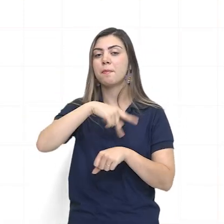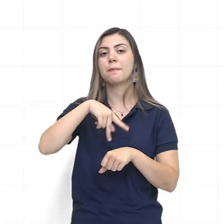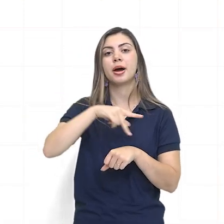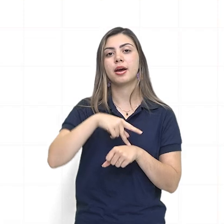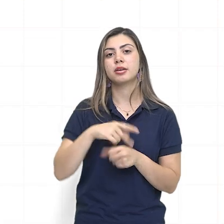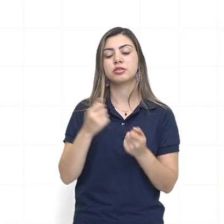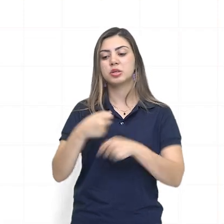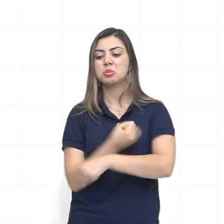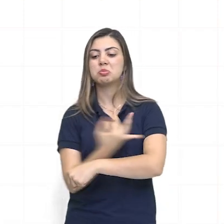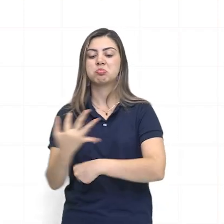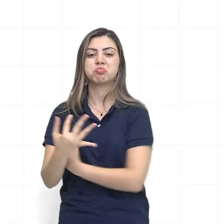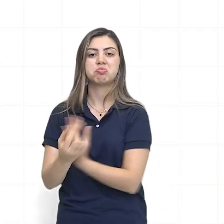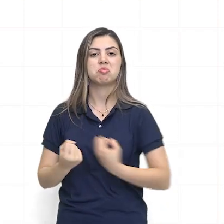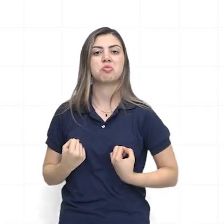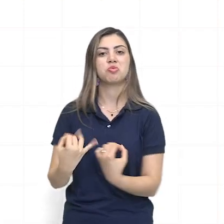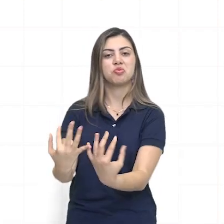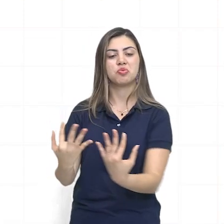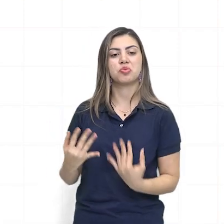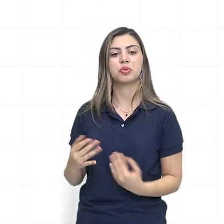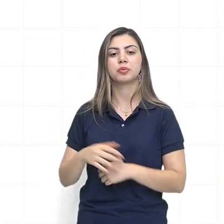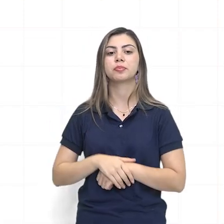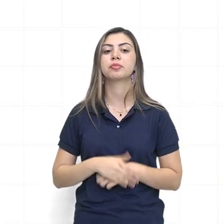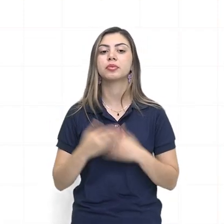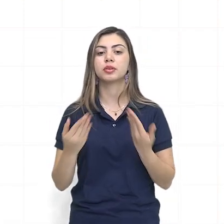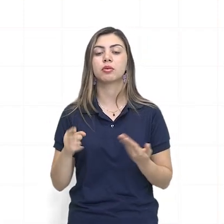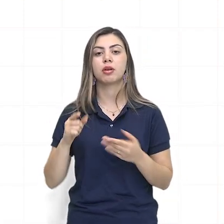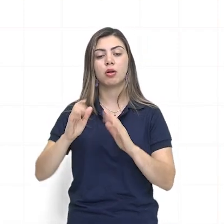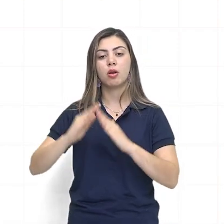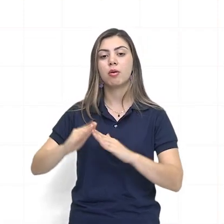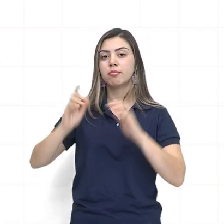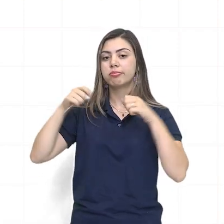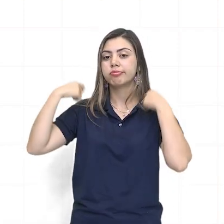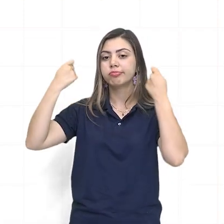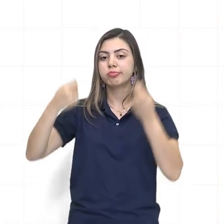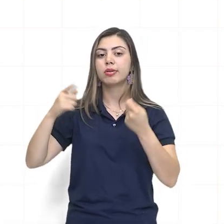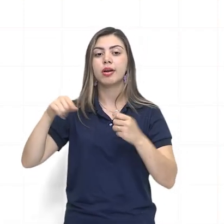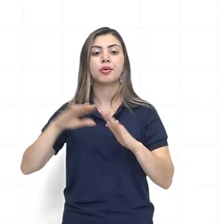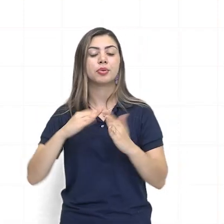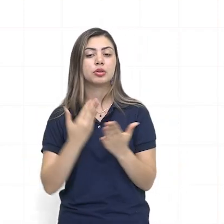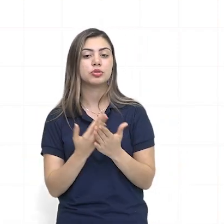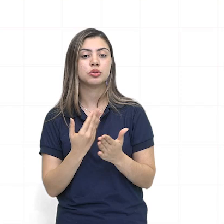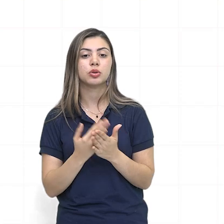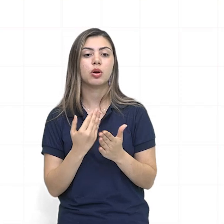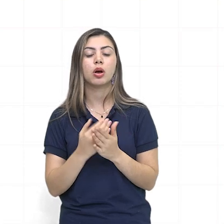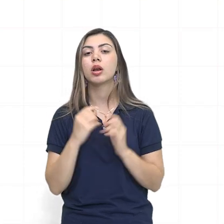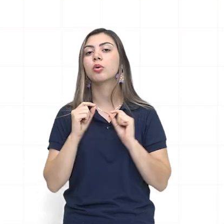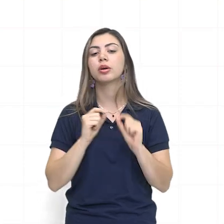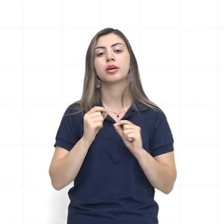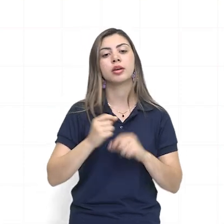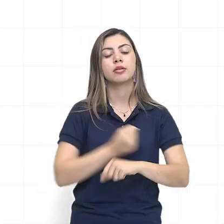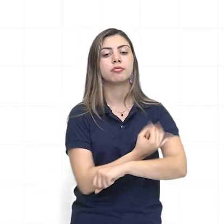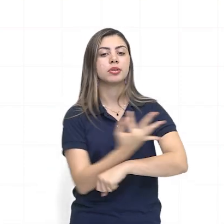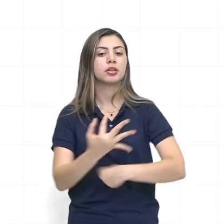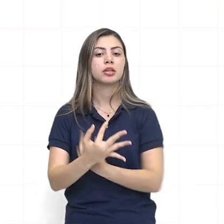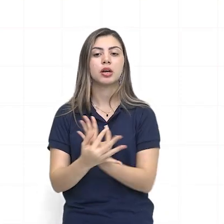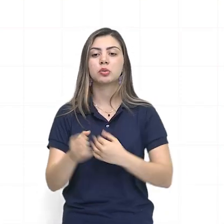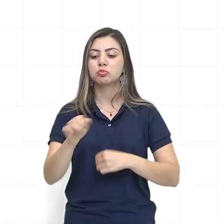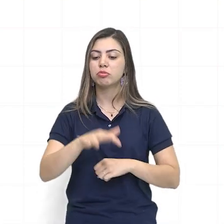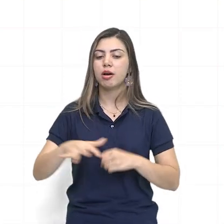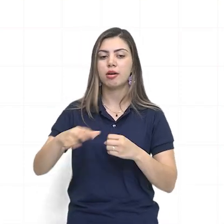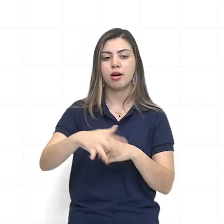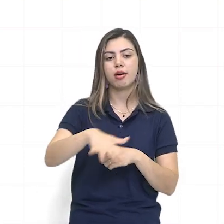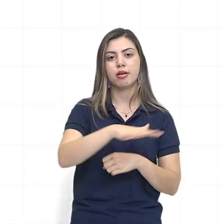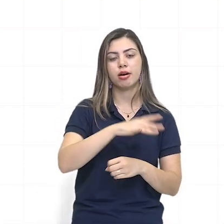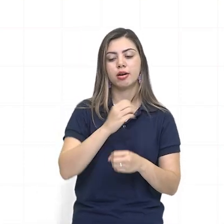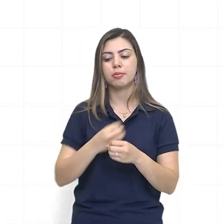país fértil. Os mosteiros beneditinos eram escolas de agricultura para toda a região na